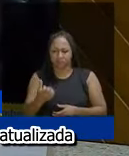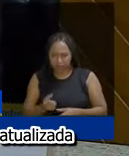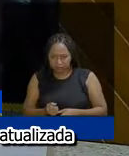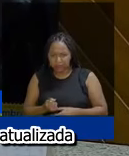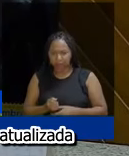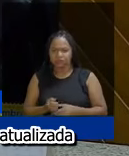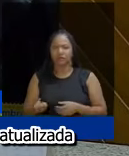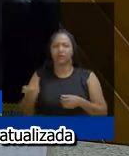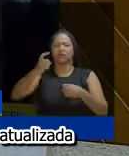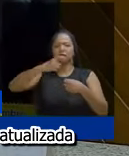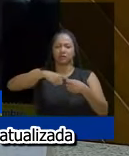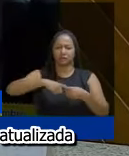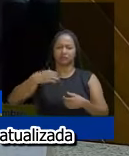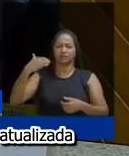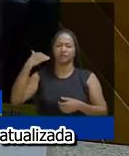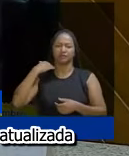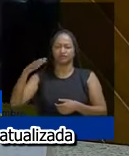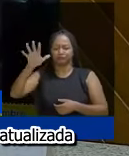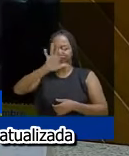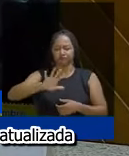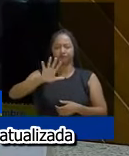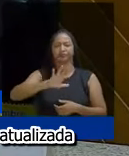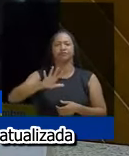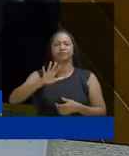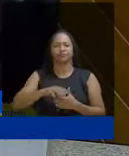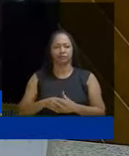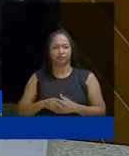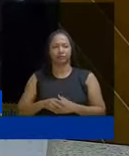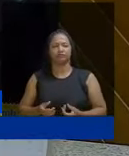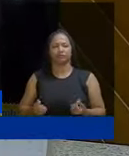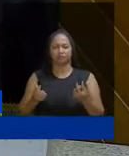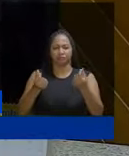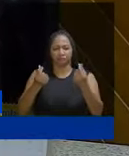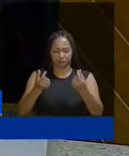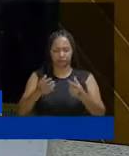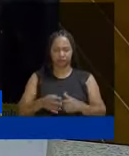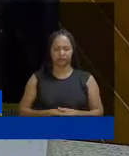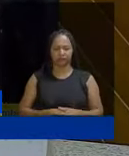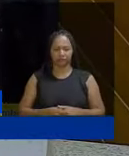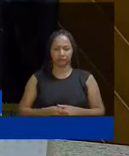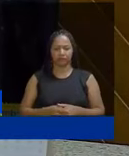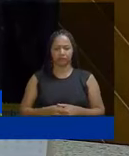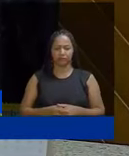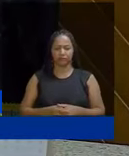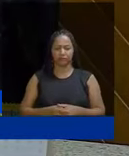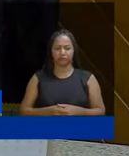aos cofres do Tesouro Nacional, atualizada monetariamente.